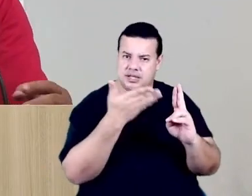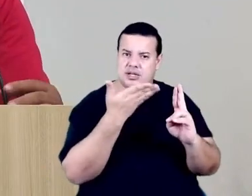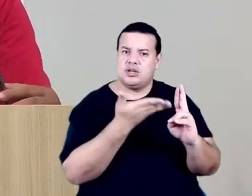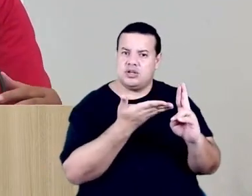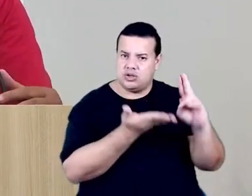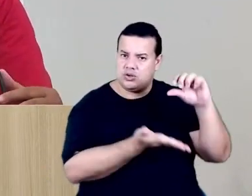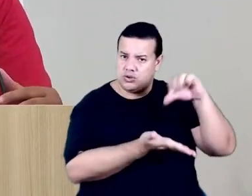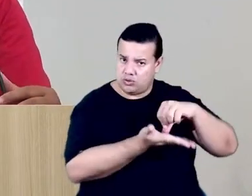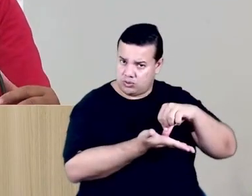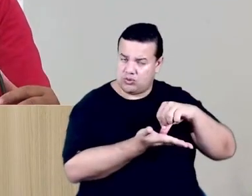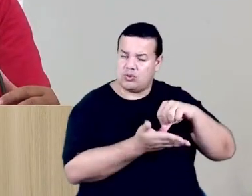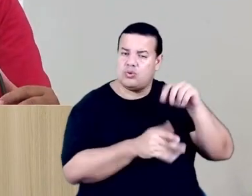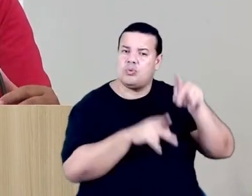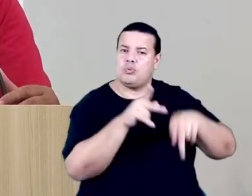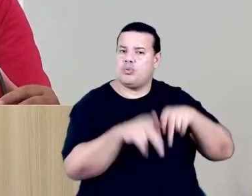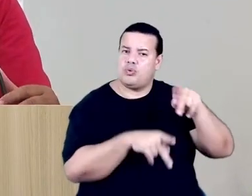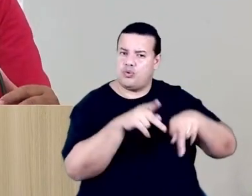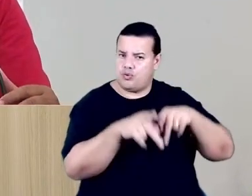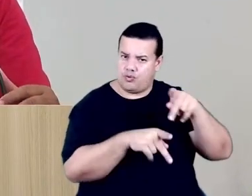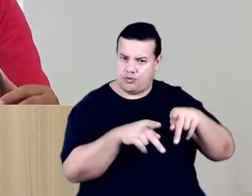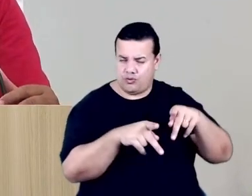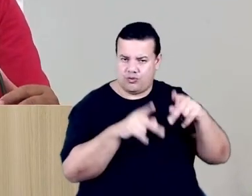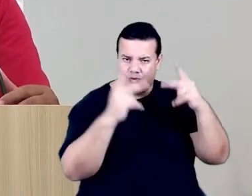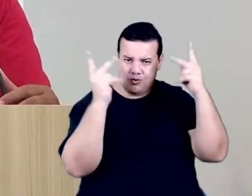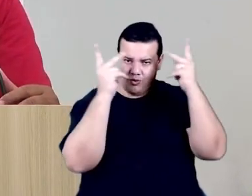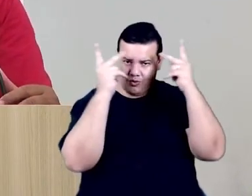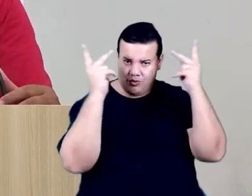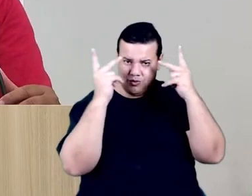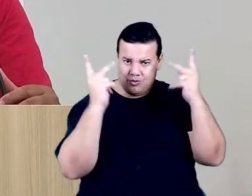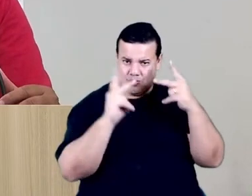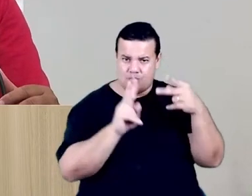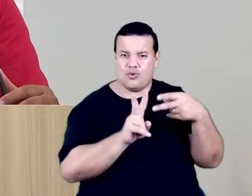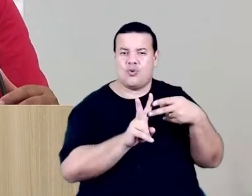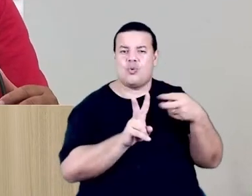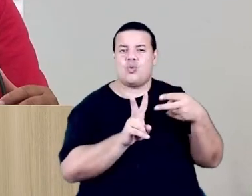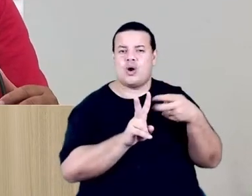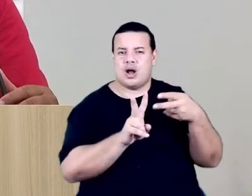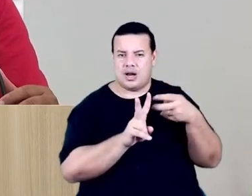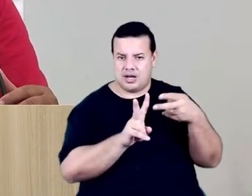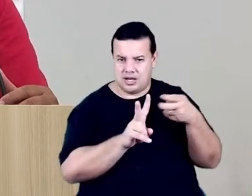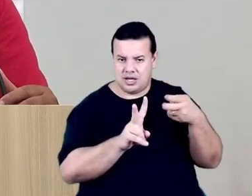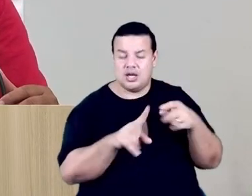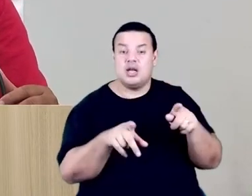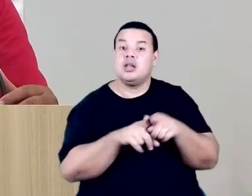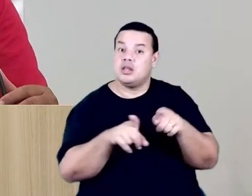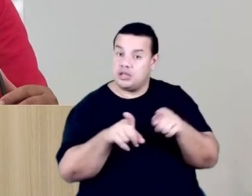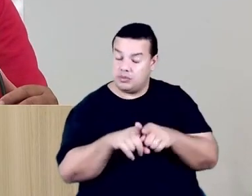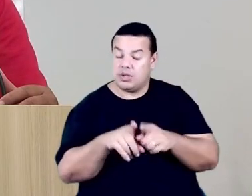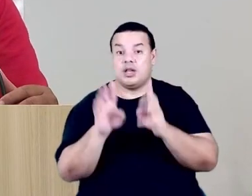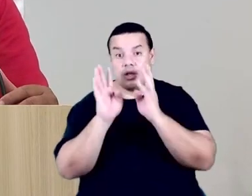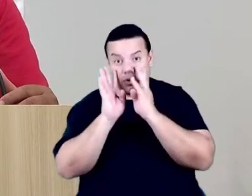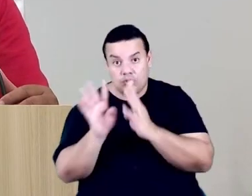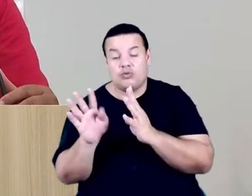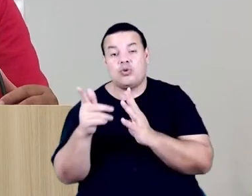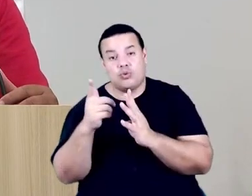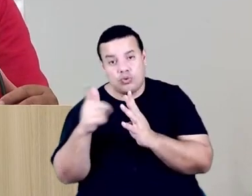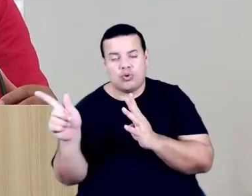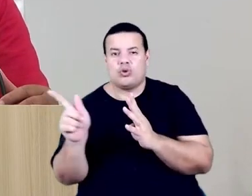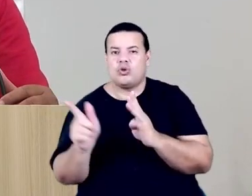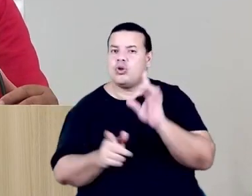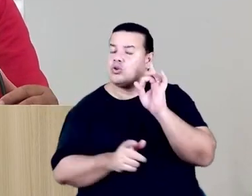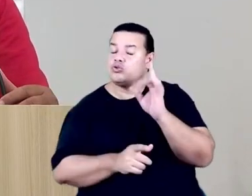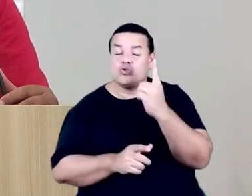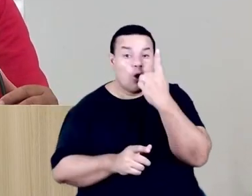povos Guaranis como também temos que ouvir o outro lado da da da moeda não só ver um lado